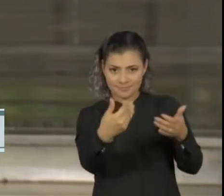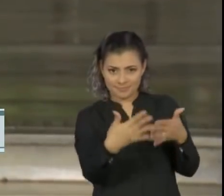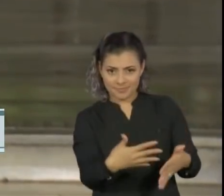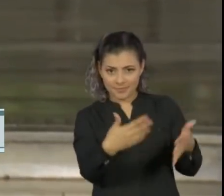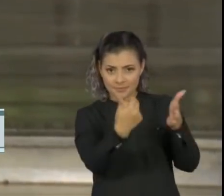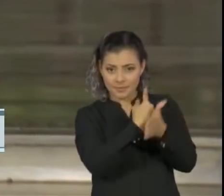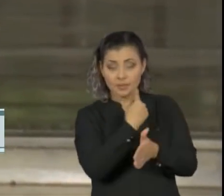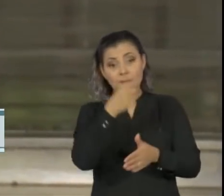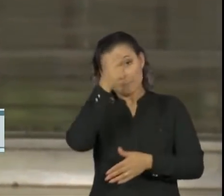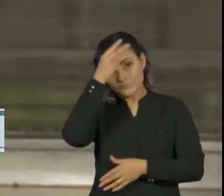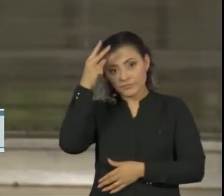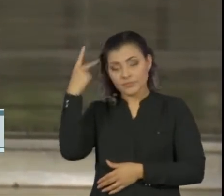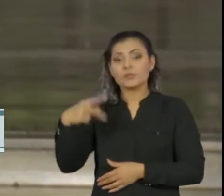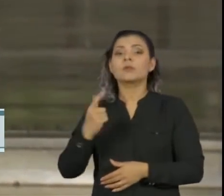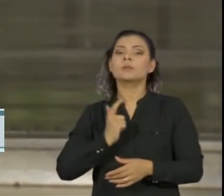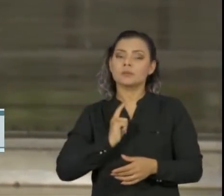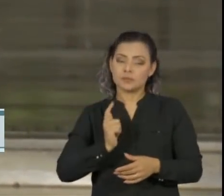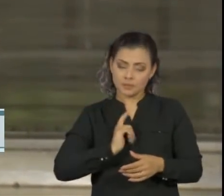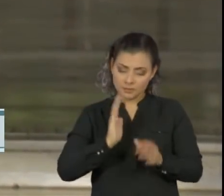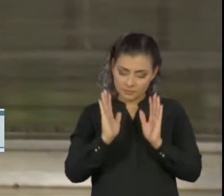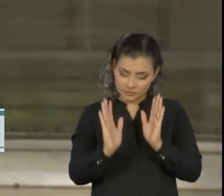ser municipal, houve já